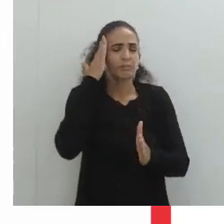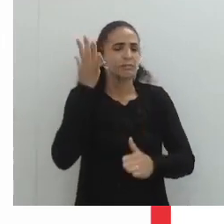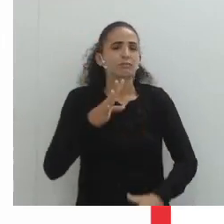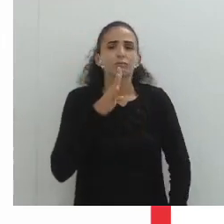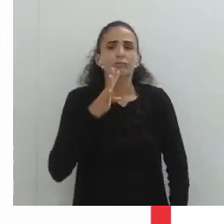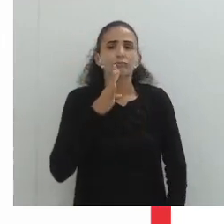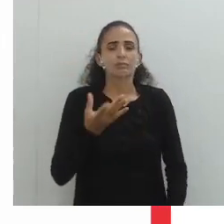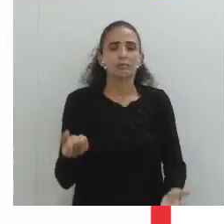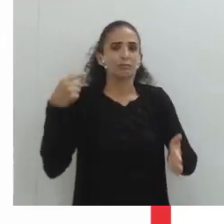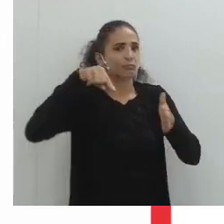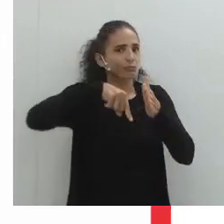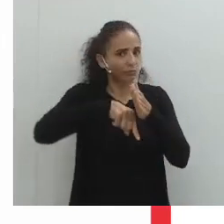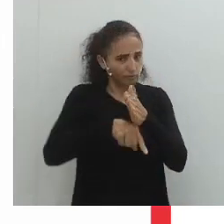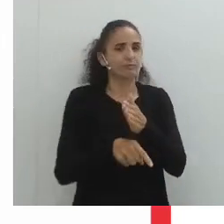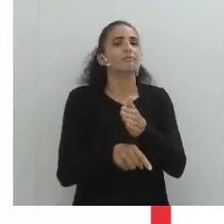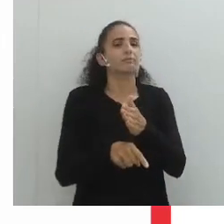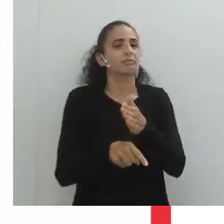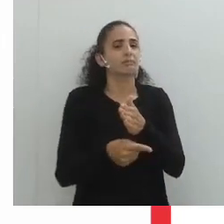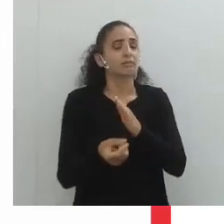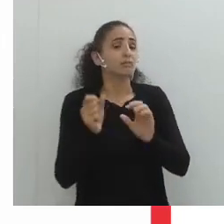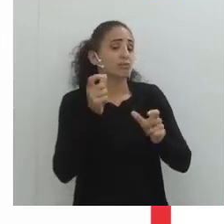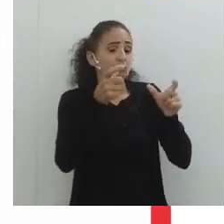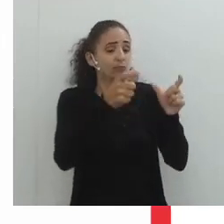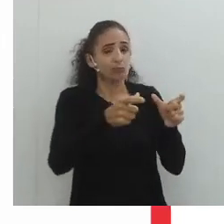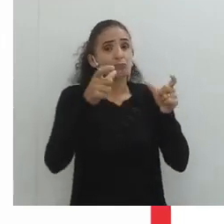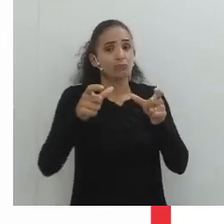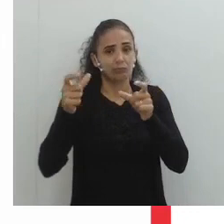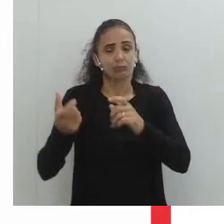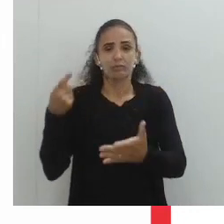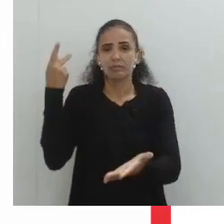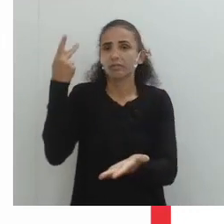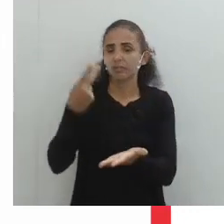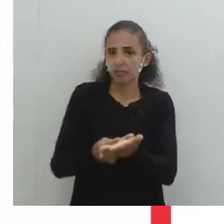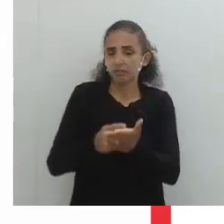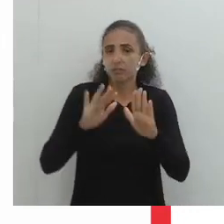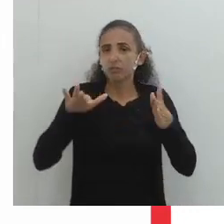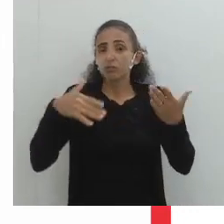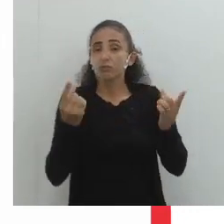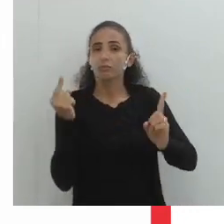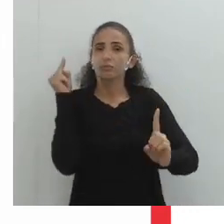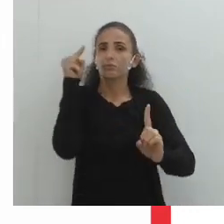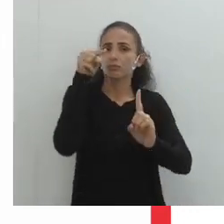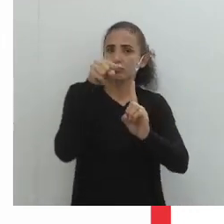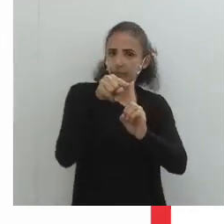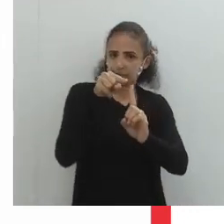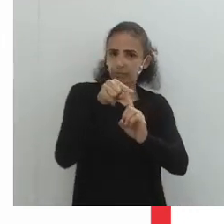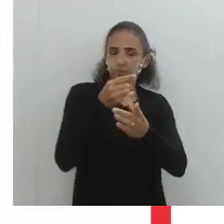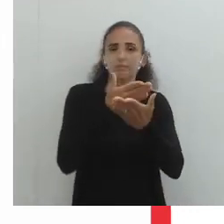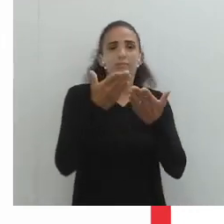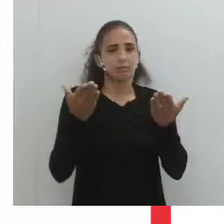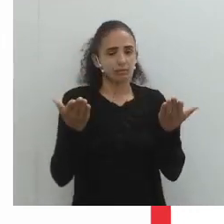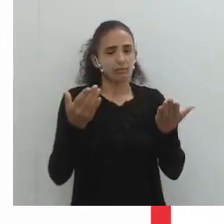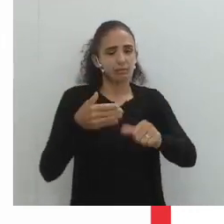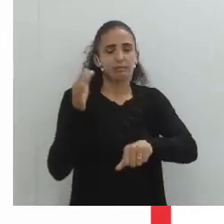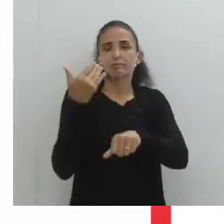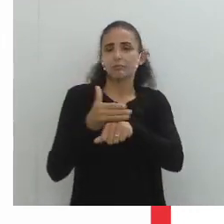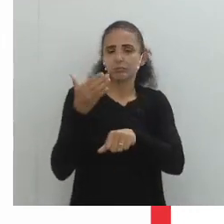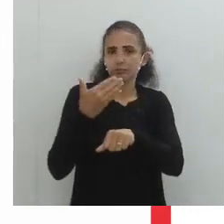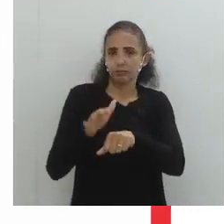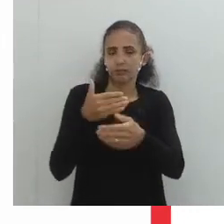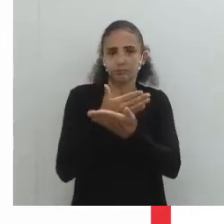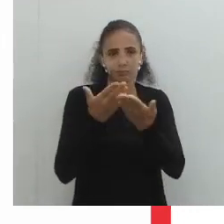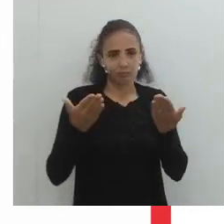conhecer e aprofundar onde é que esse jogo acontece e qual o objetivo dessa